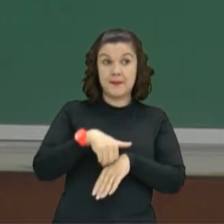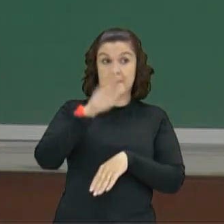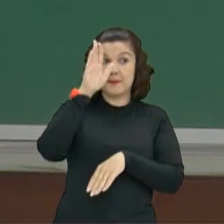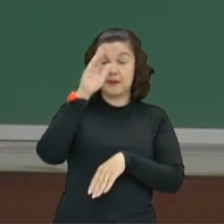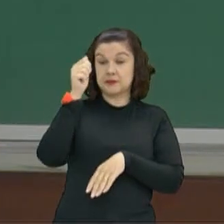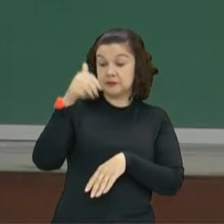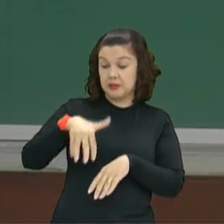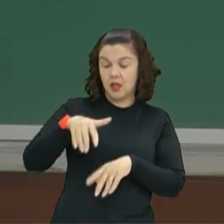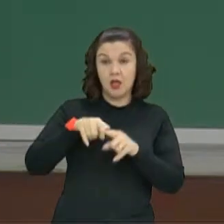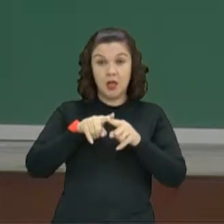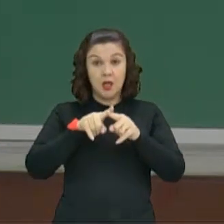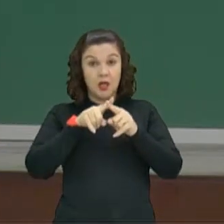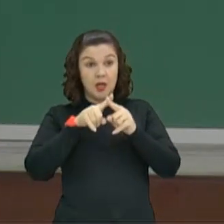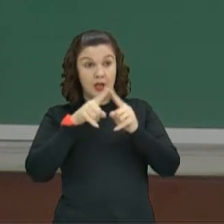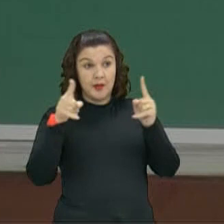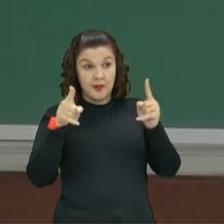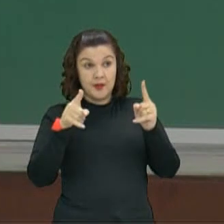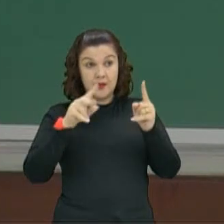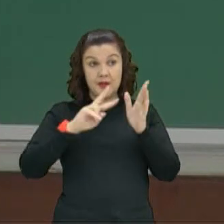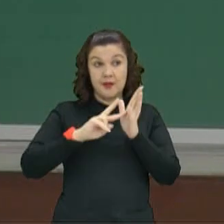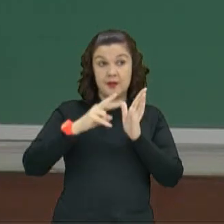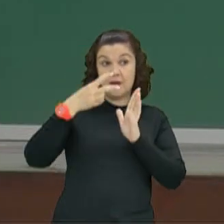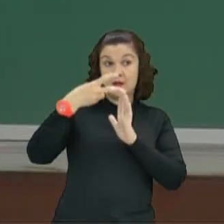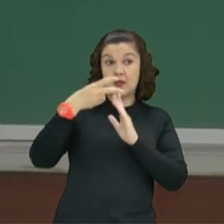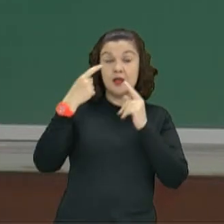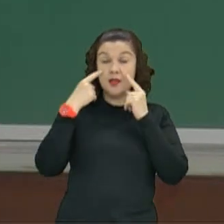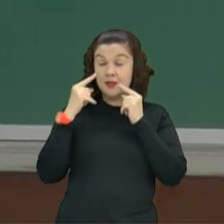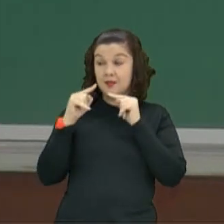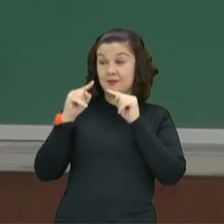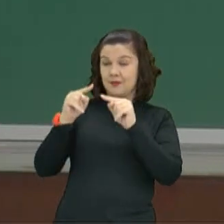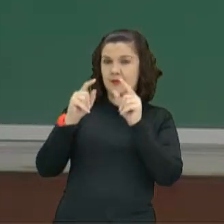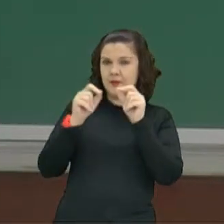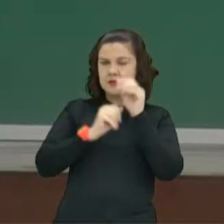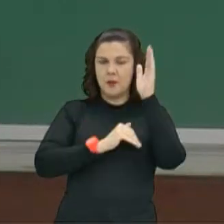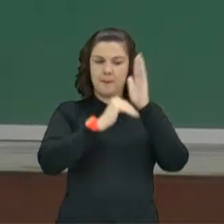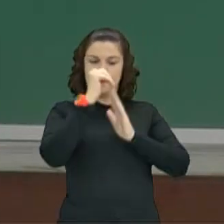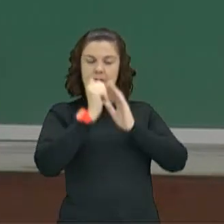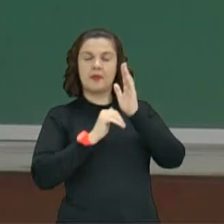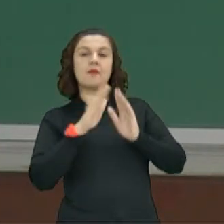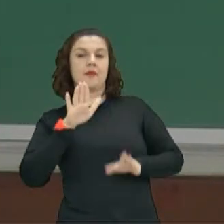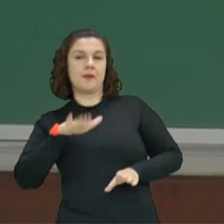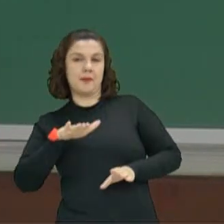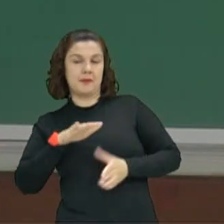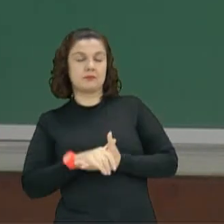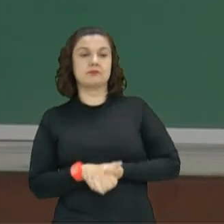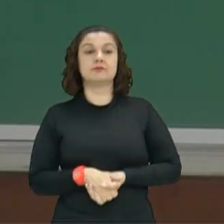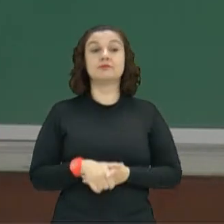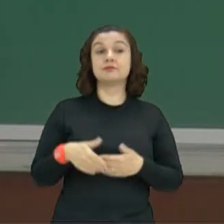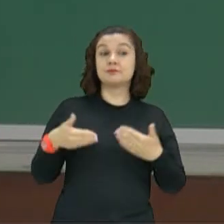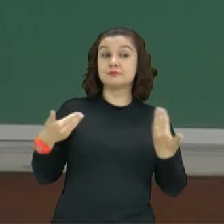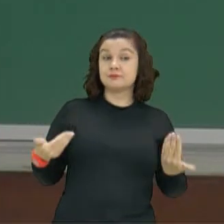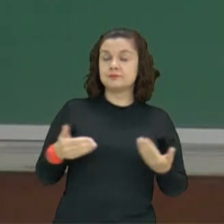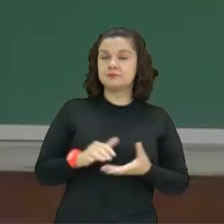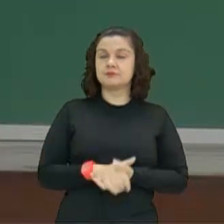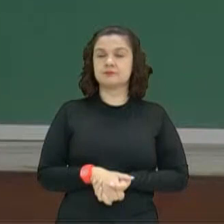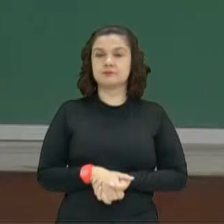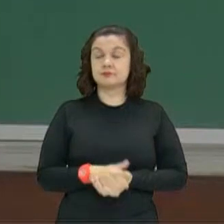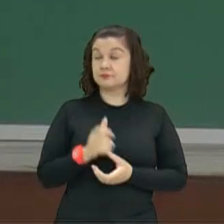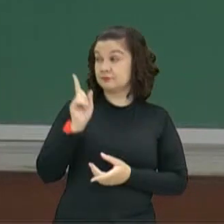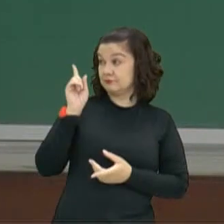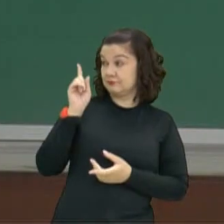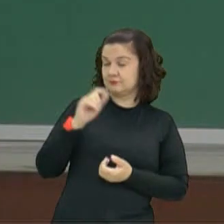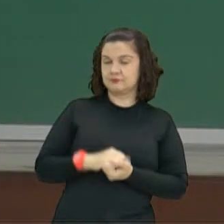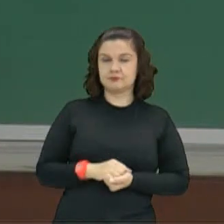o mais caro. Só que tem um valor aqui que ele pintando ele vai ficar mais em conta. Agora, será a letra A,